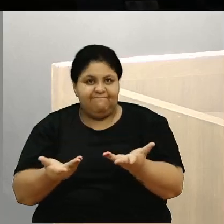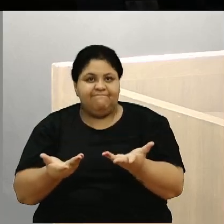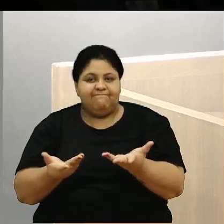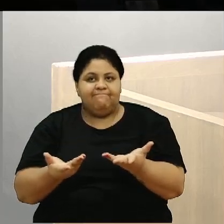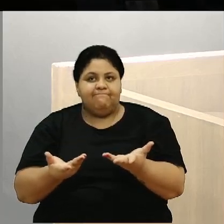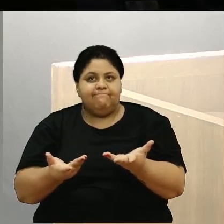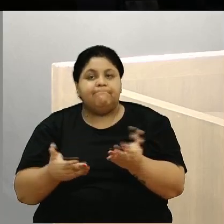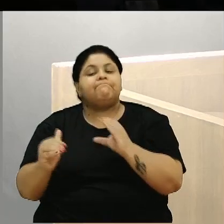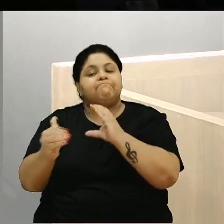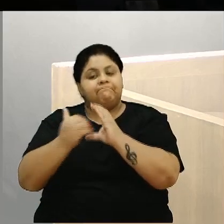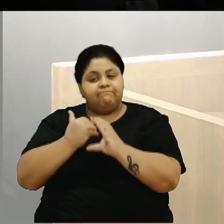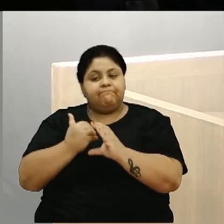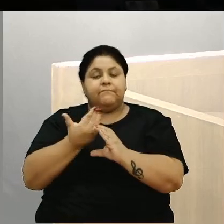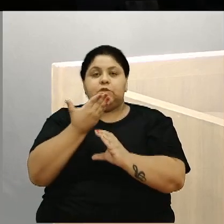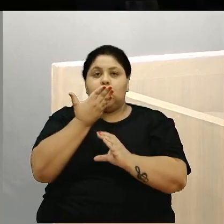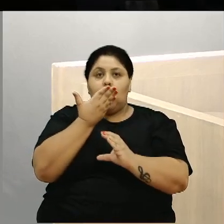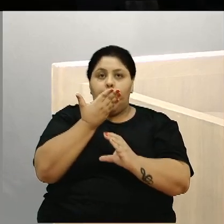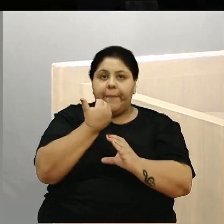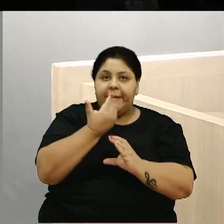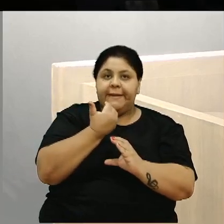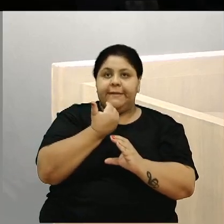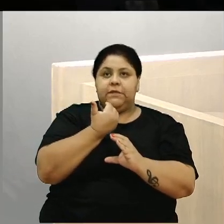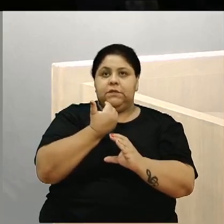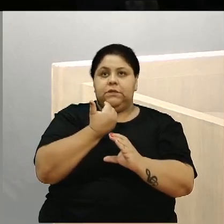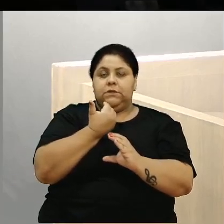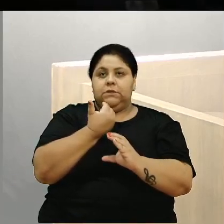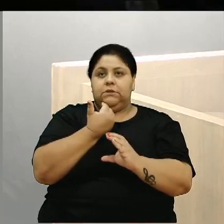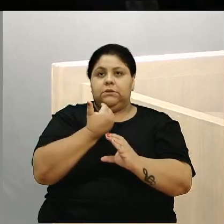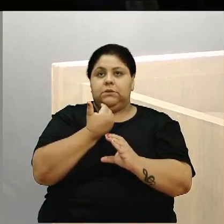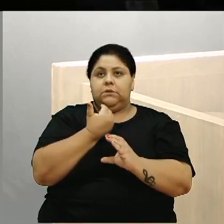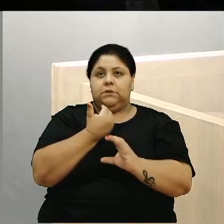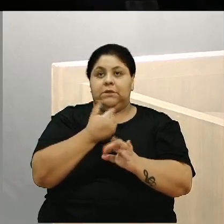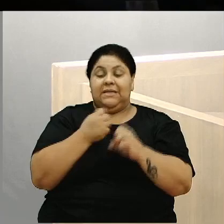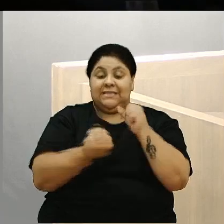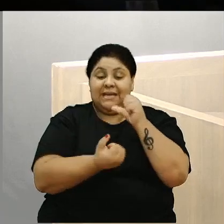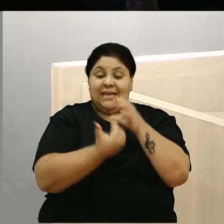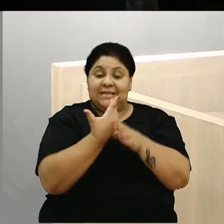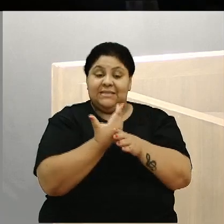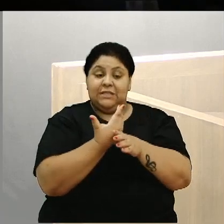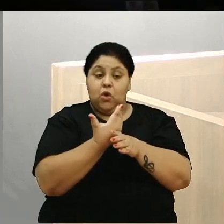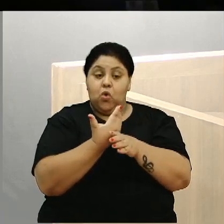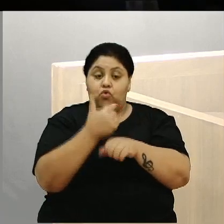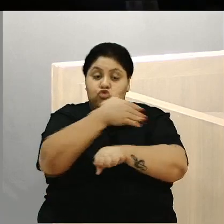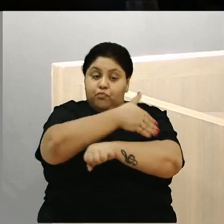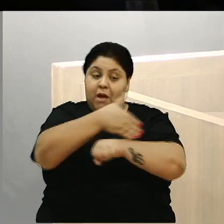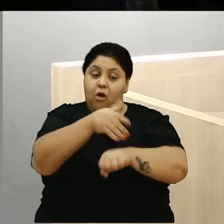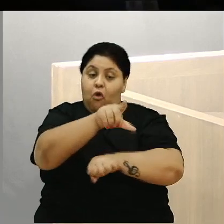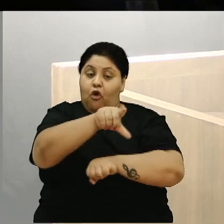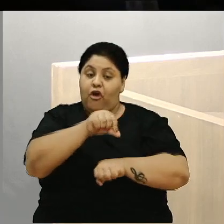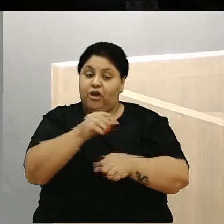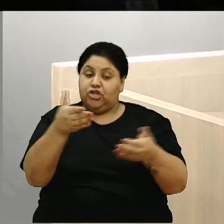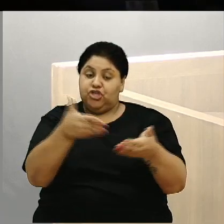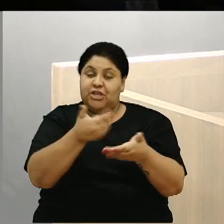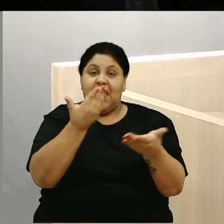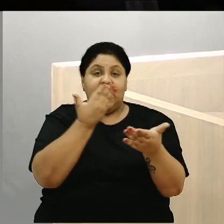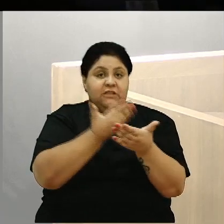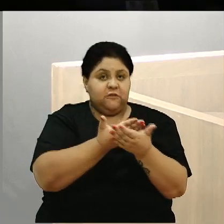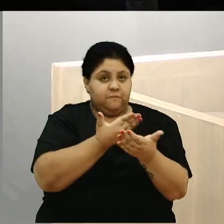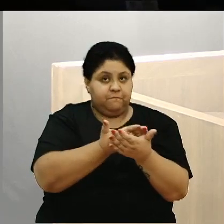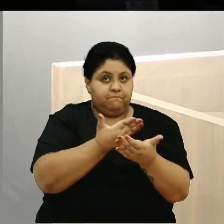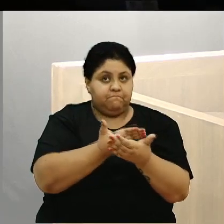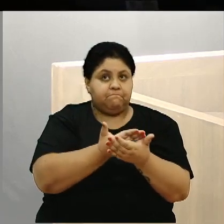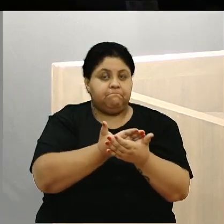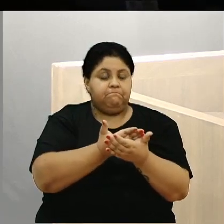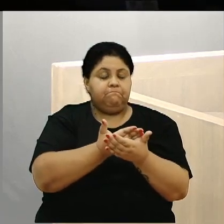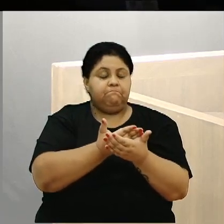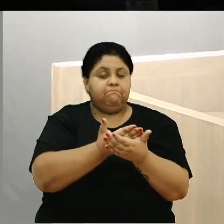suprimentos também por ali. Então, dizer que essa criação de rotas alternativas já vem sendo estudada, né, já estão em